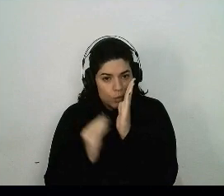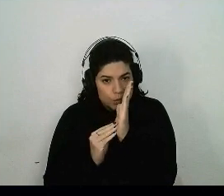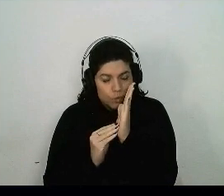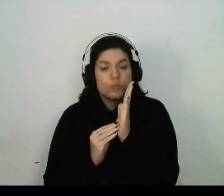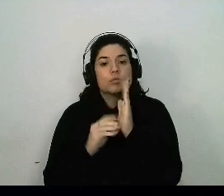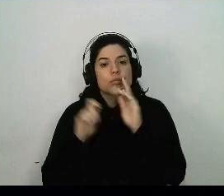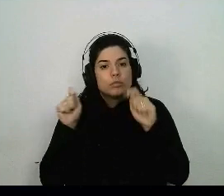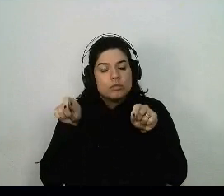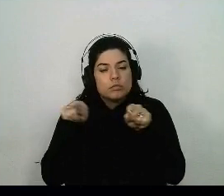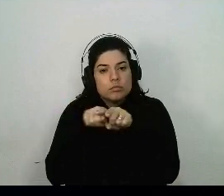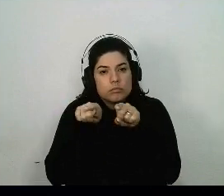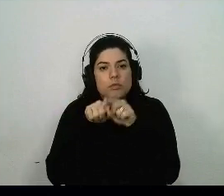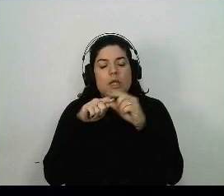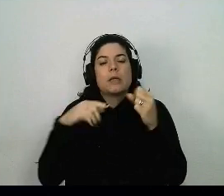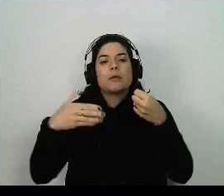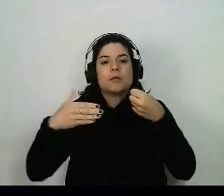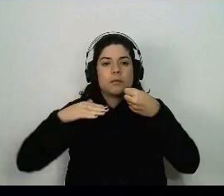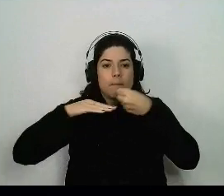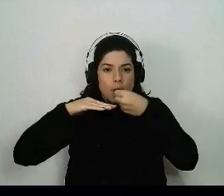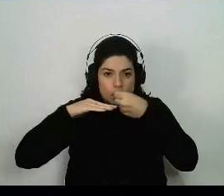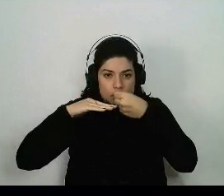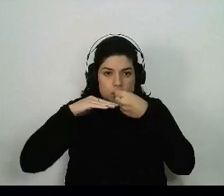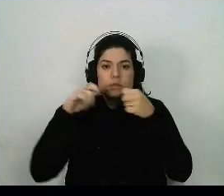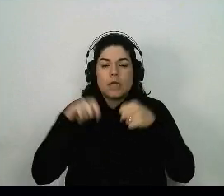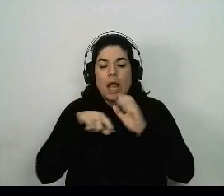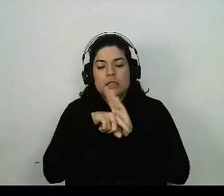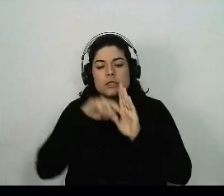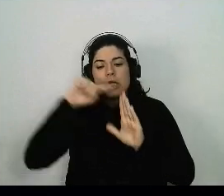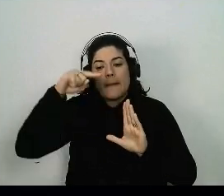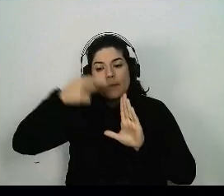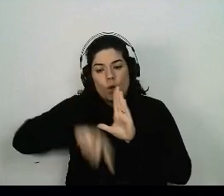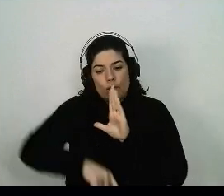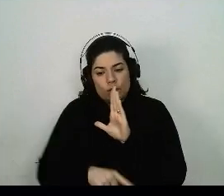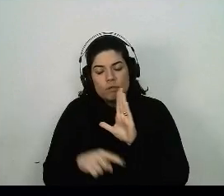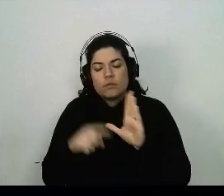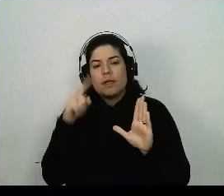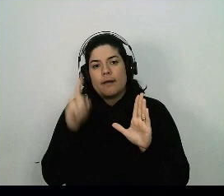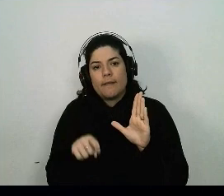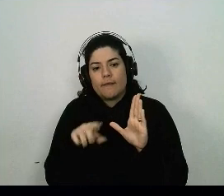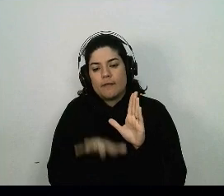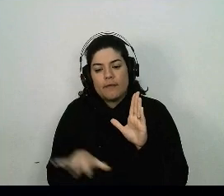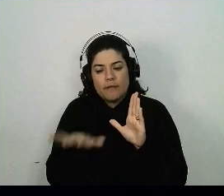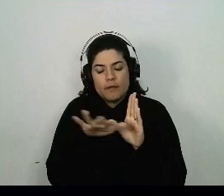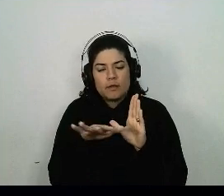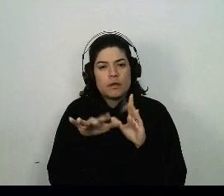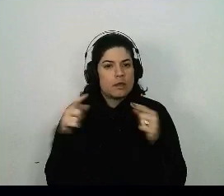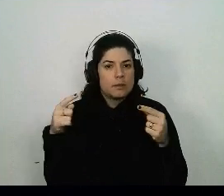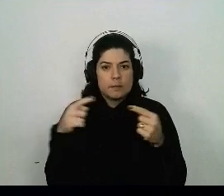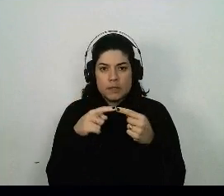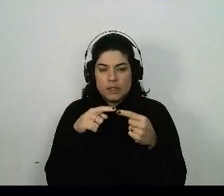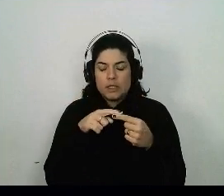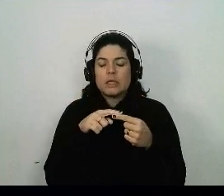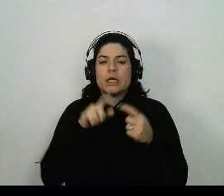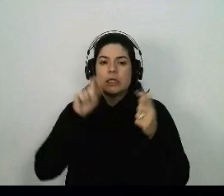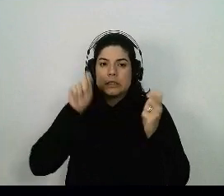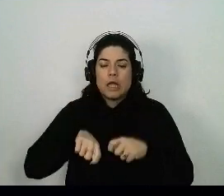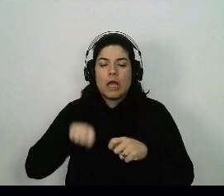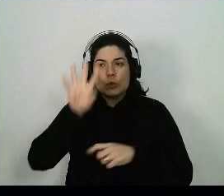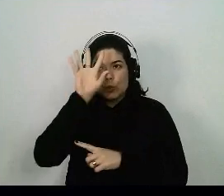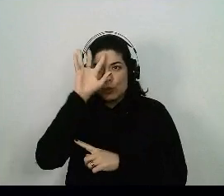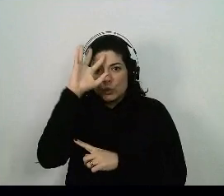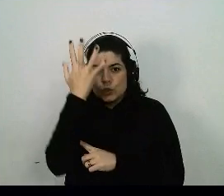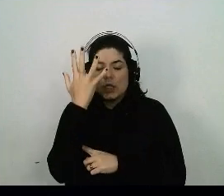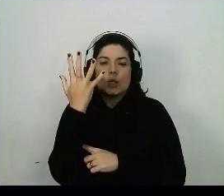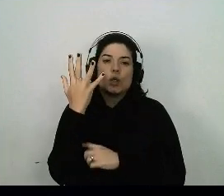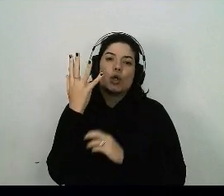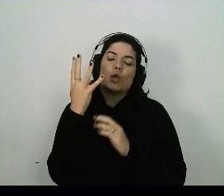análise extremamente profunda em linhas de otimizações de código, com solução, com disponibilidade, com